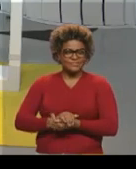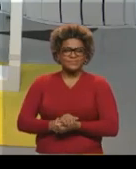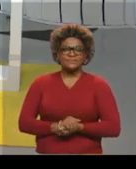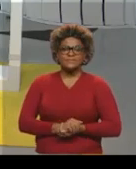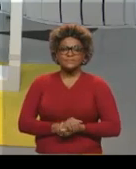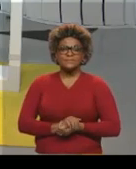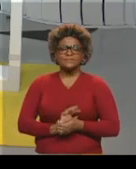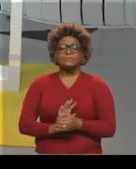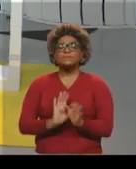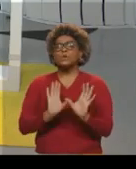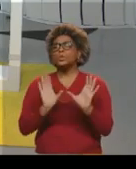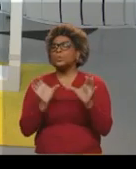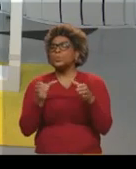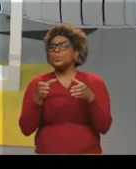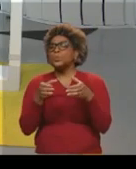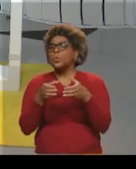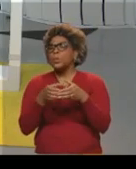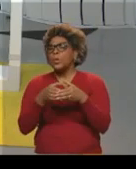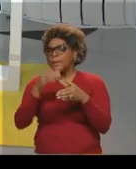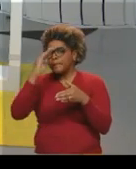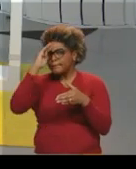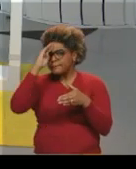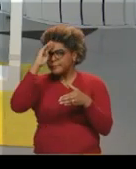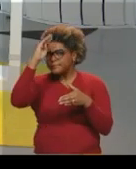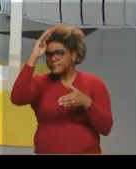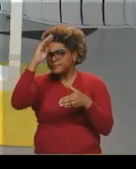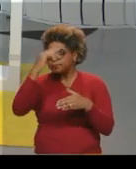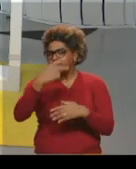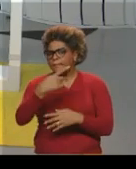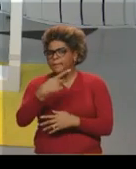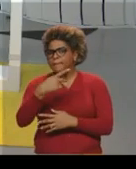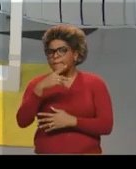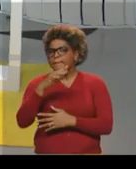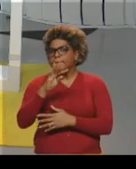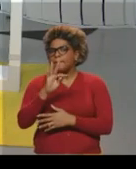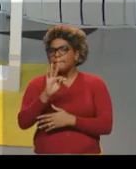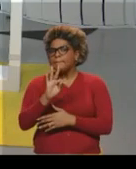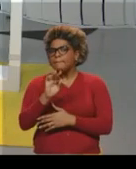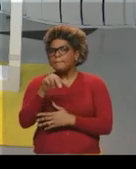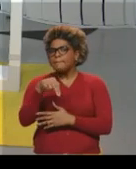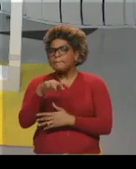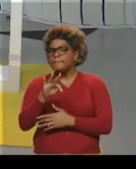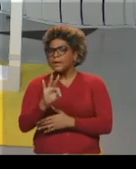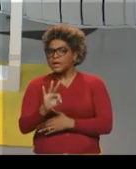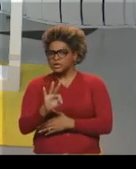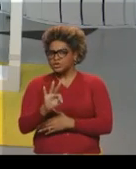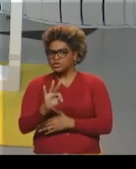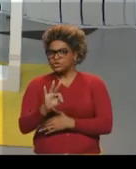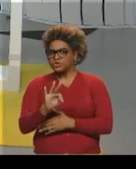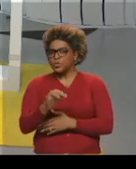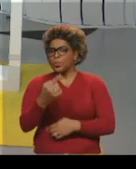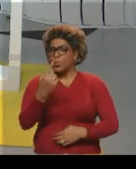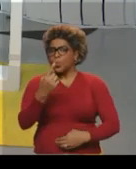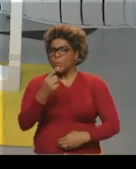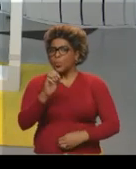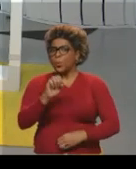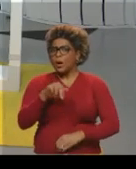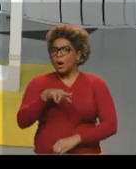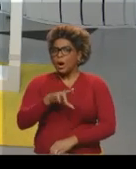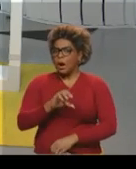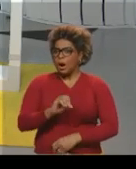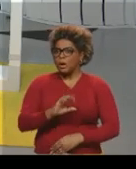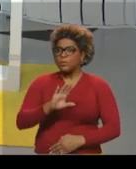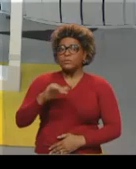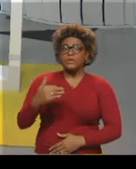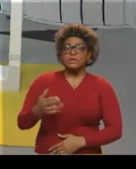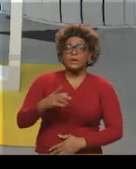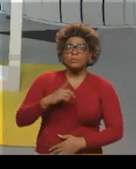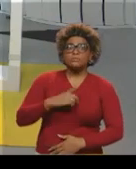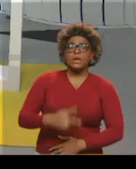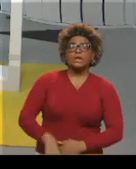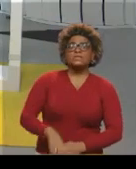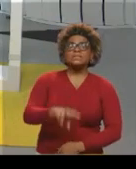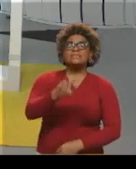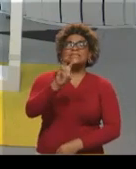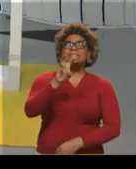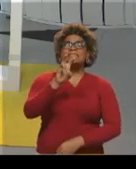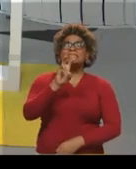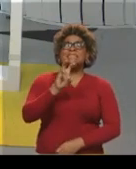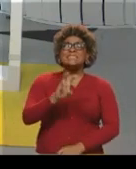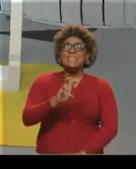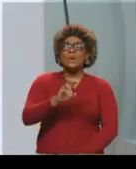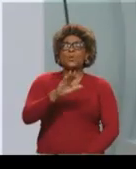Cadeia principal, pente 1 eno. Então, cadeia principal, pente. Então, 5 carbonos. 1,